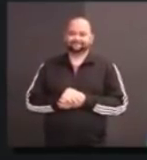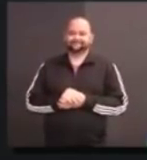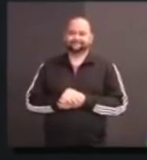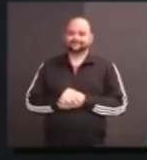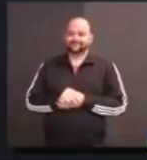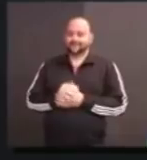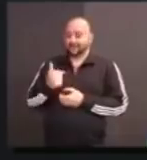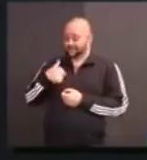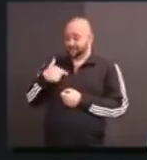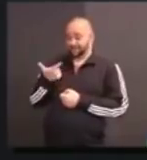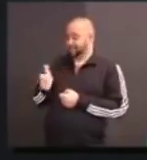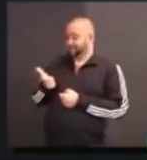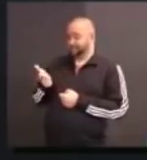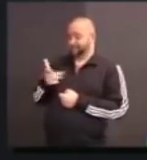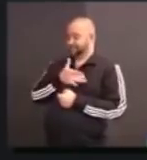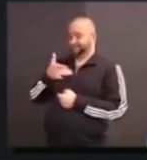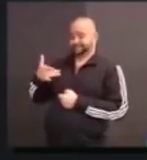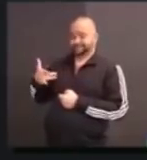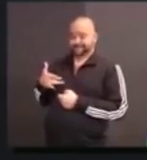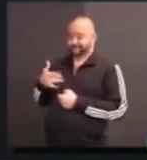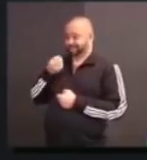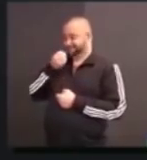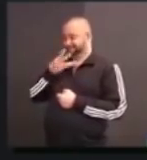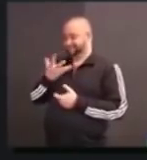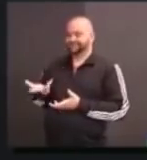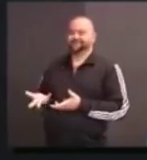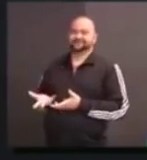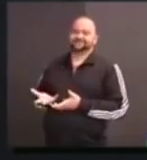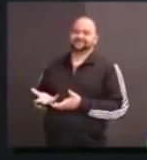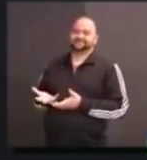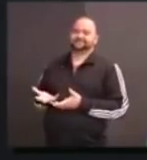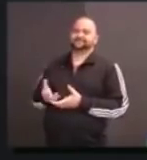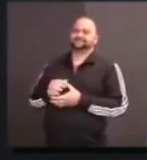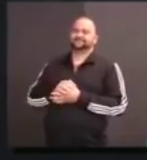e eu não tenho saúde.